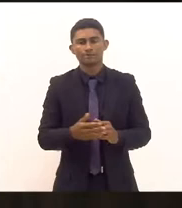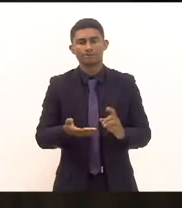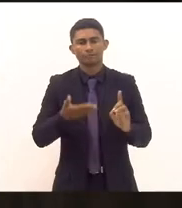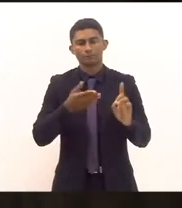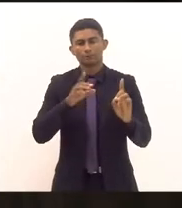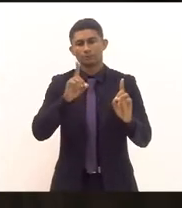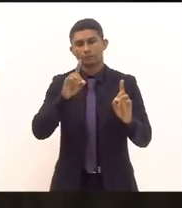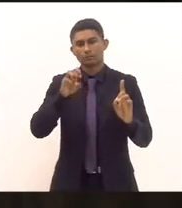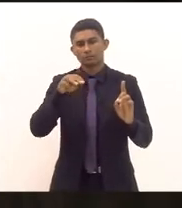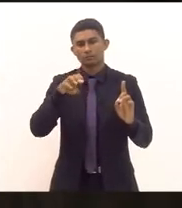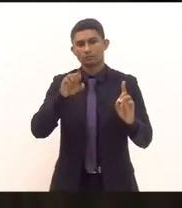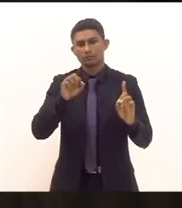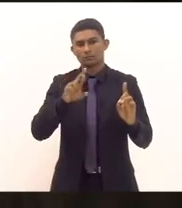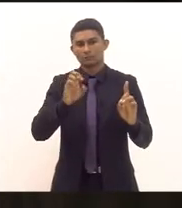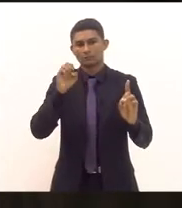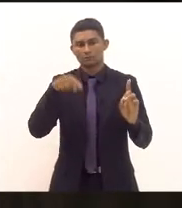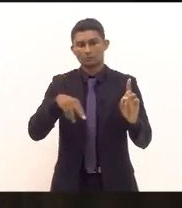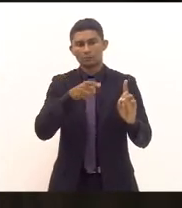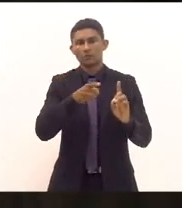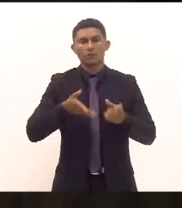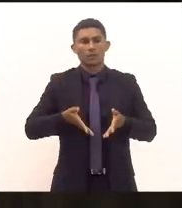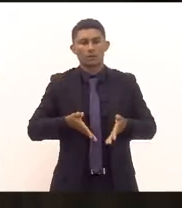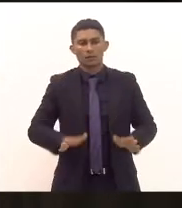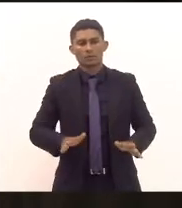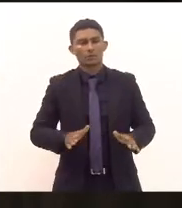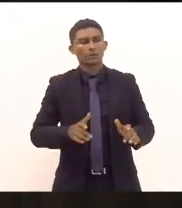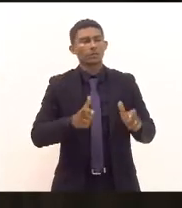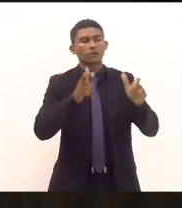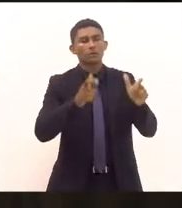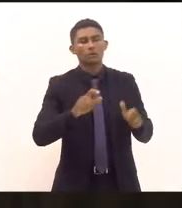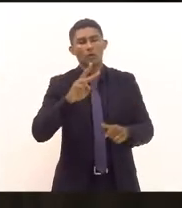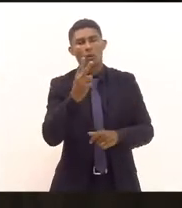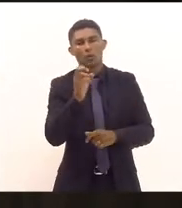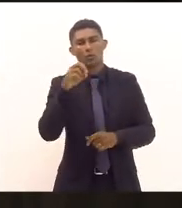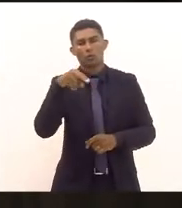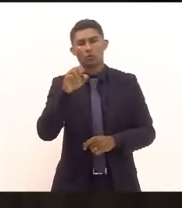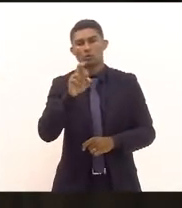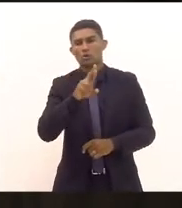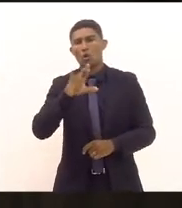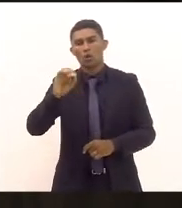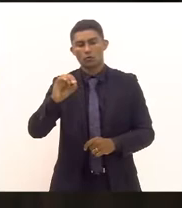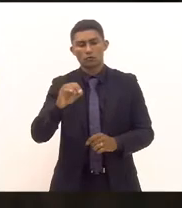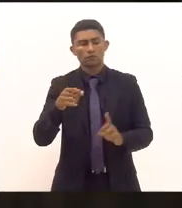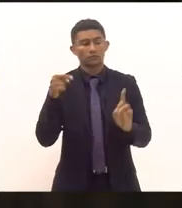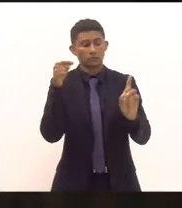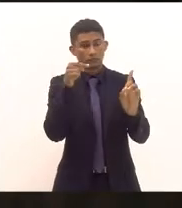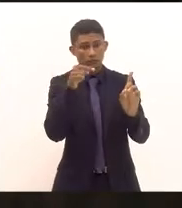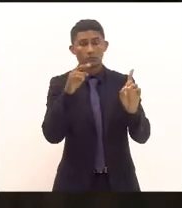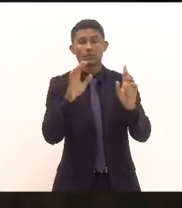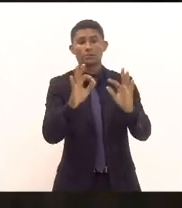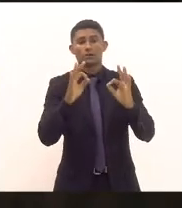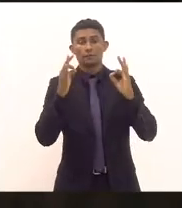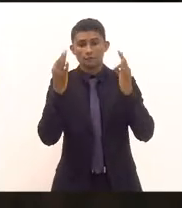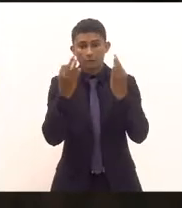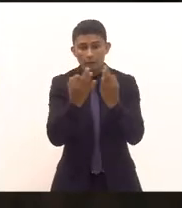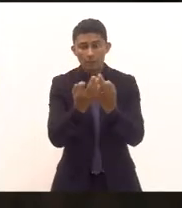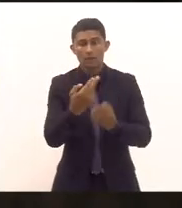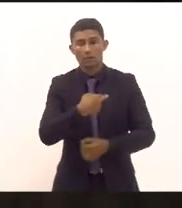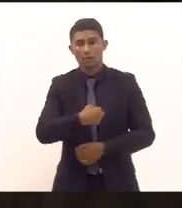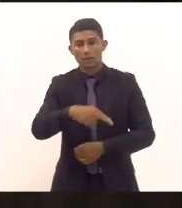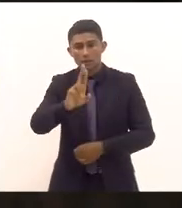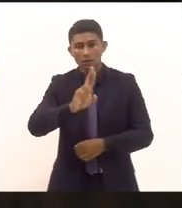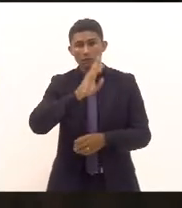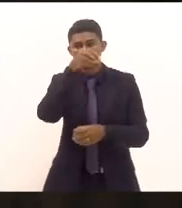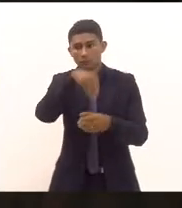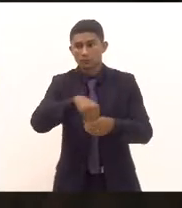dálvaro que é nascido e criado em Honório Gurgel filho de uma família que concilia diversas religiões